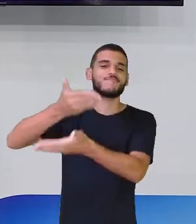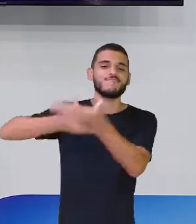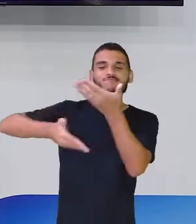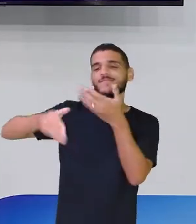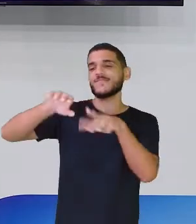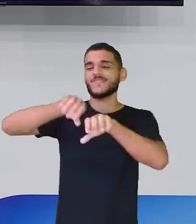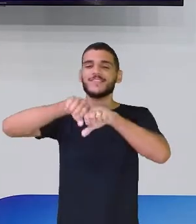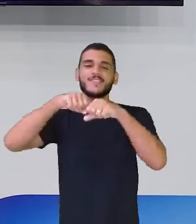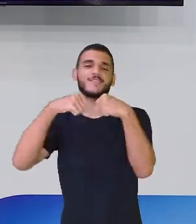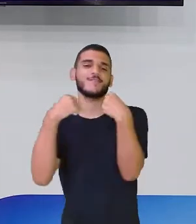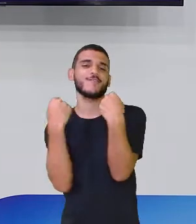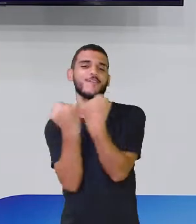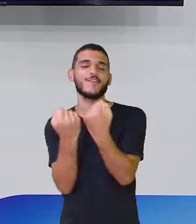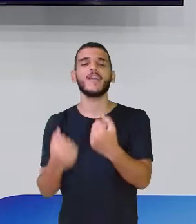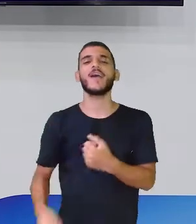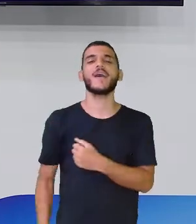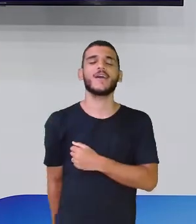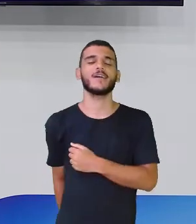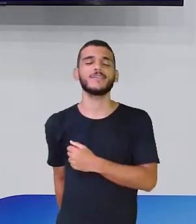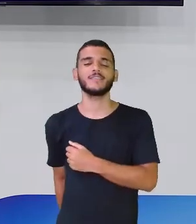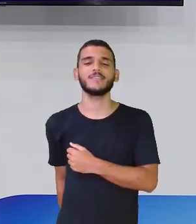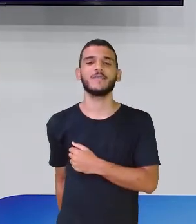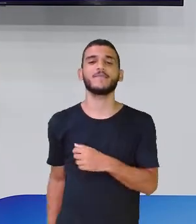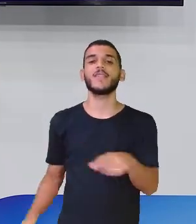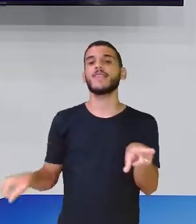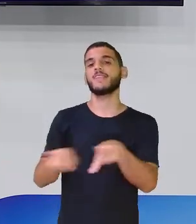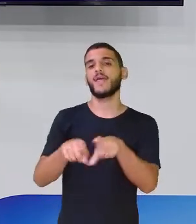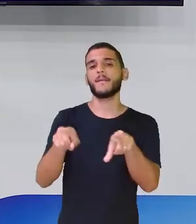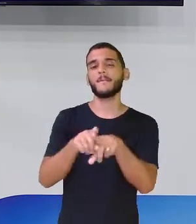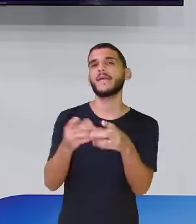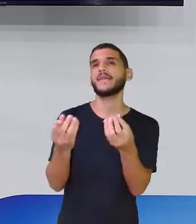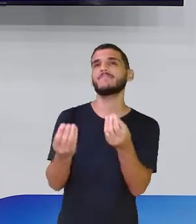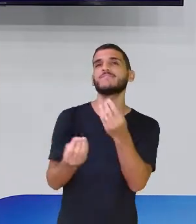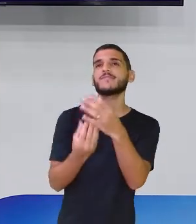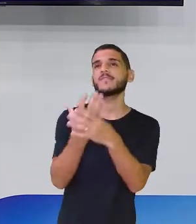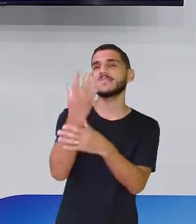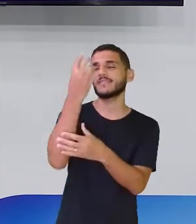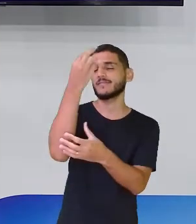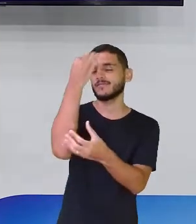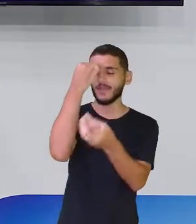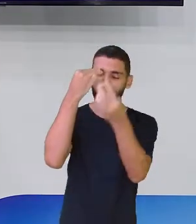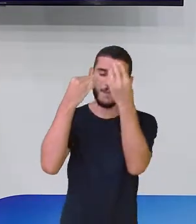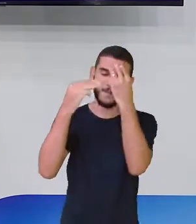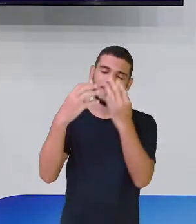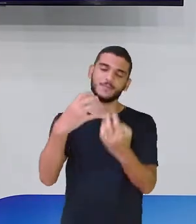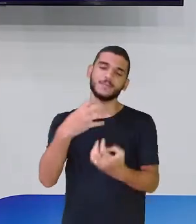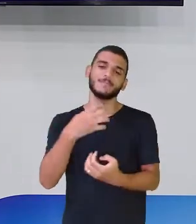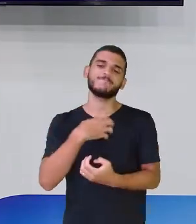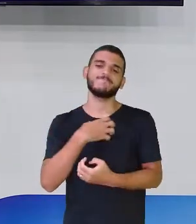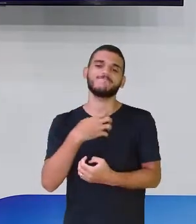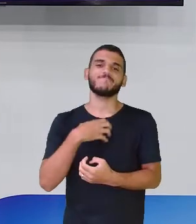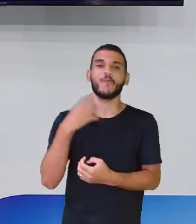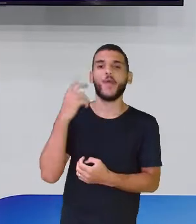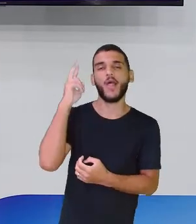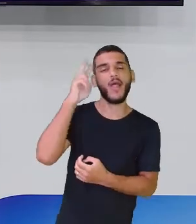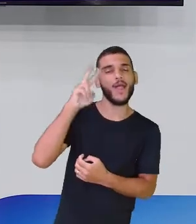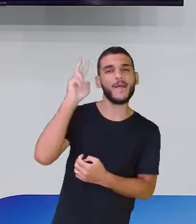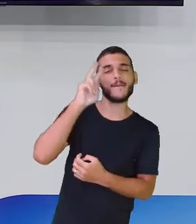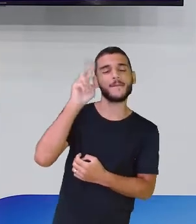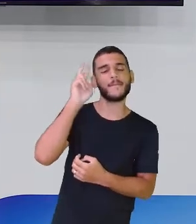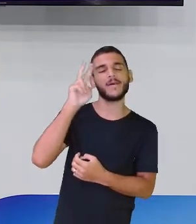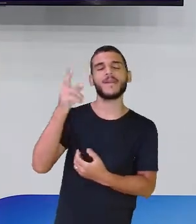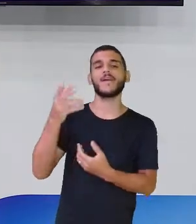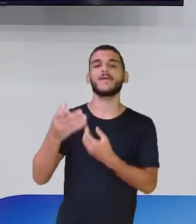os significados disso, da nossa formação, da nossa memória afetiva. Que a gente lembra dos nossos